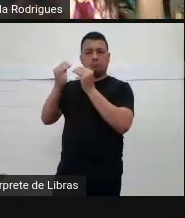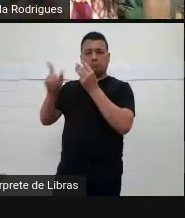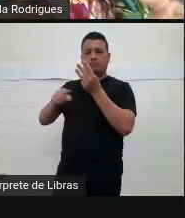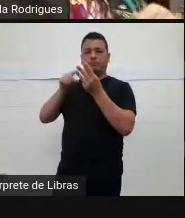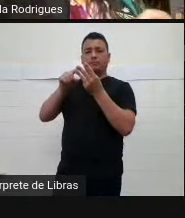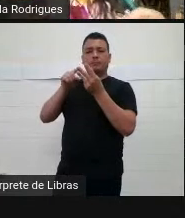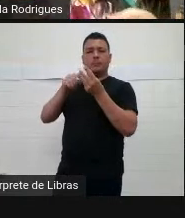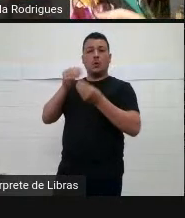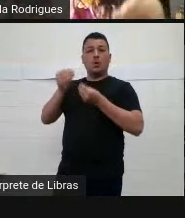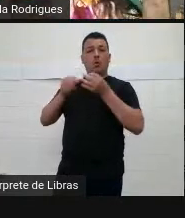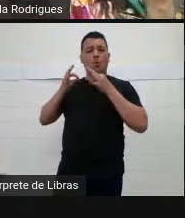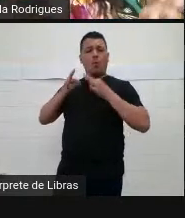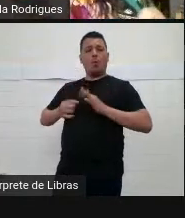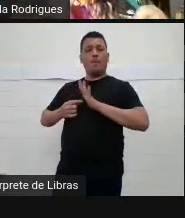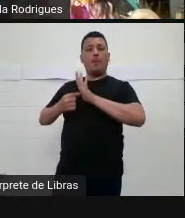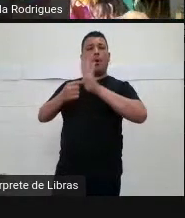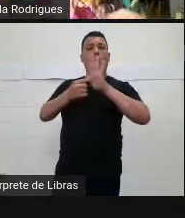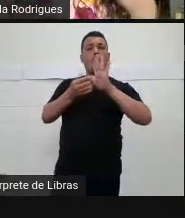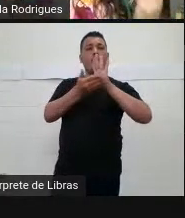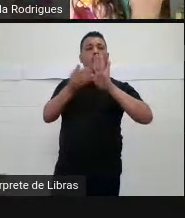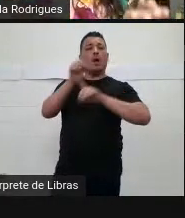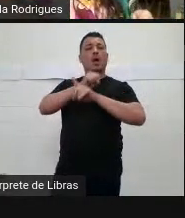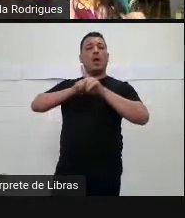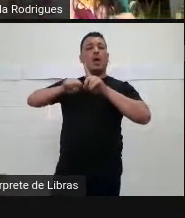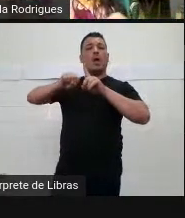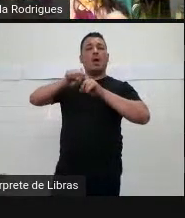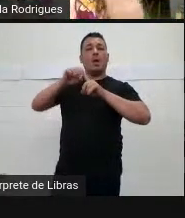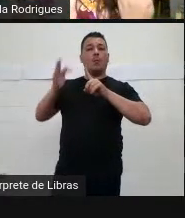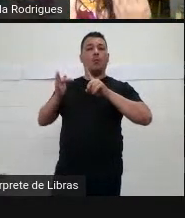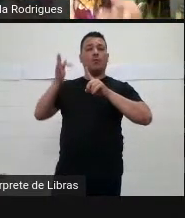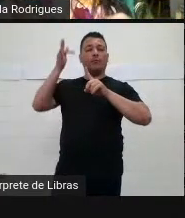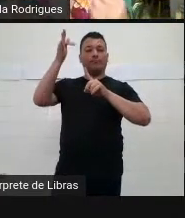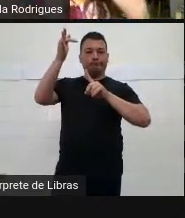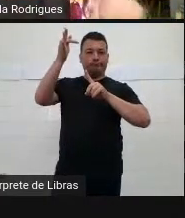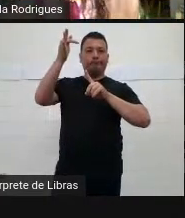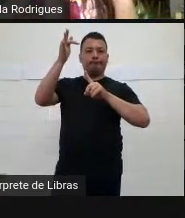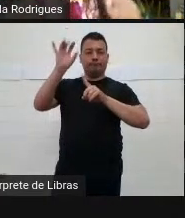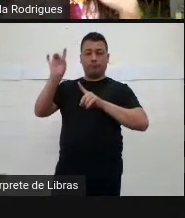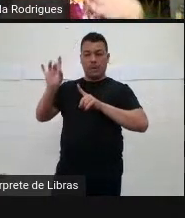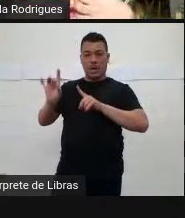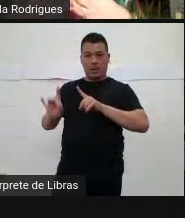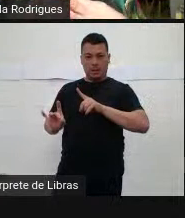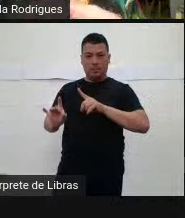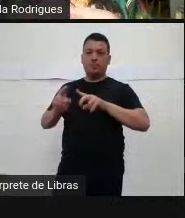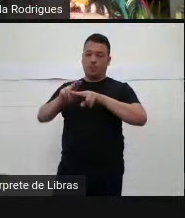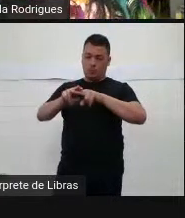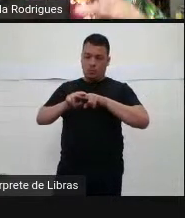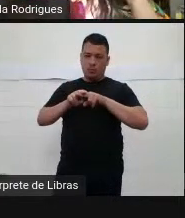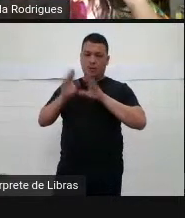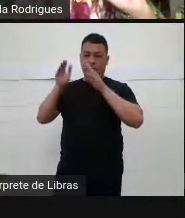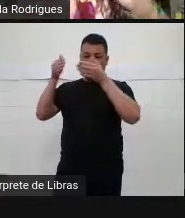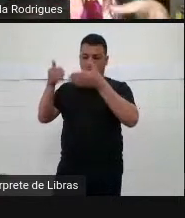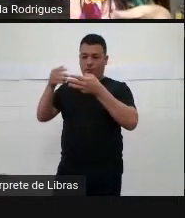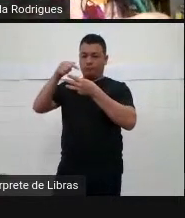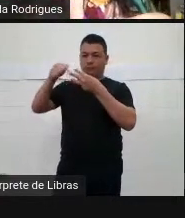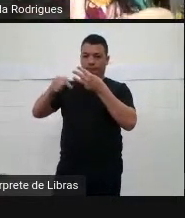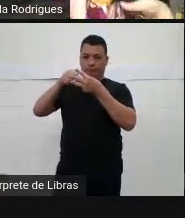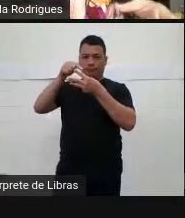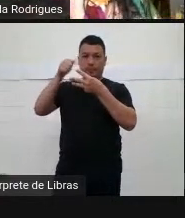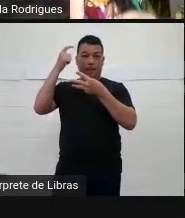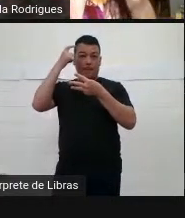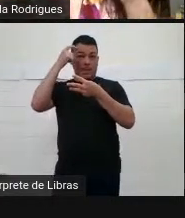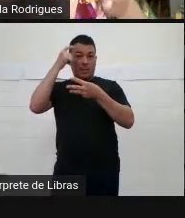e que comportamentos vai definir cada um. Por isso que volta aquela ideia, né? Pensar